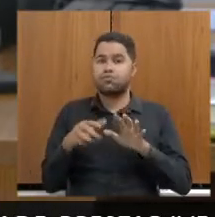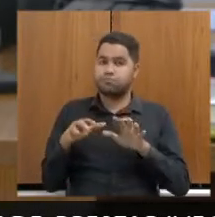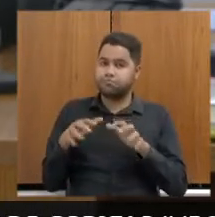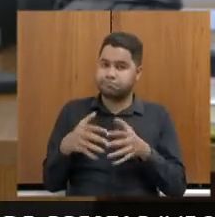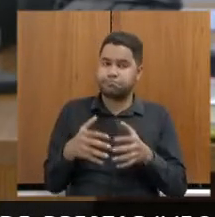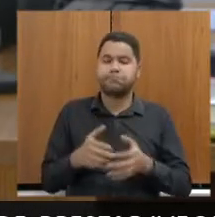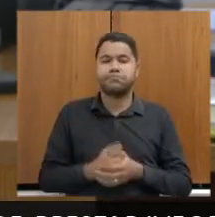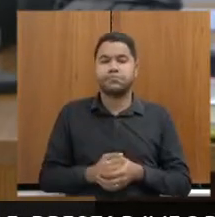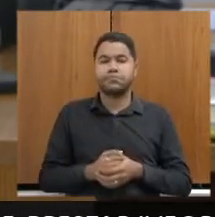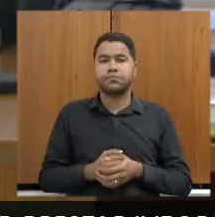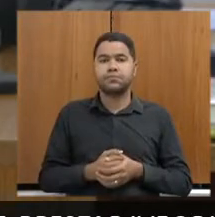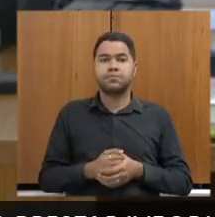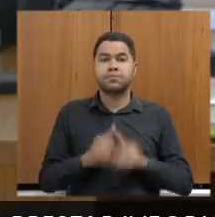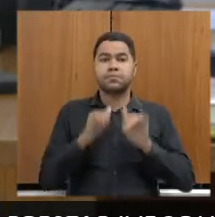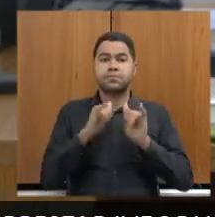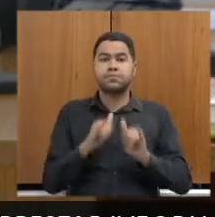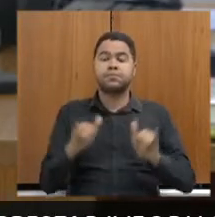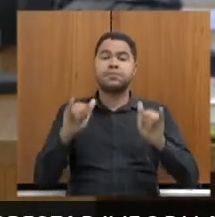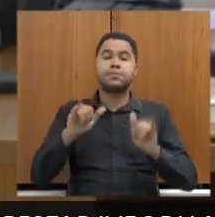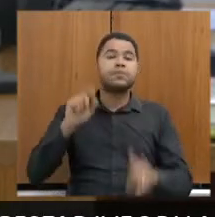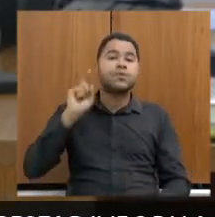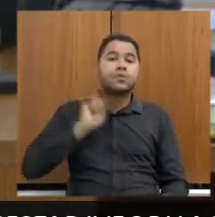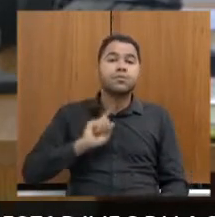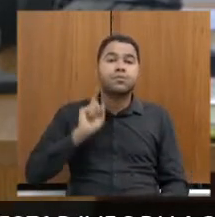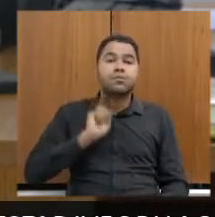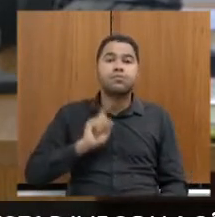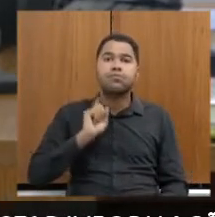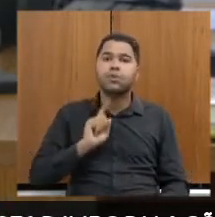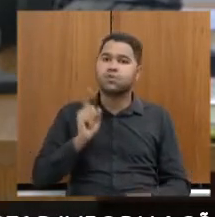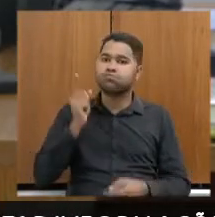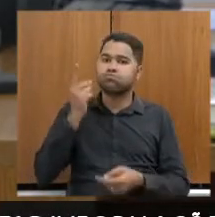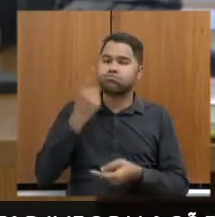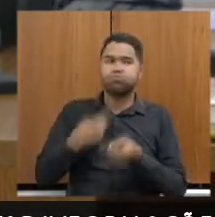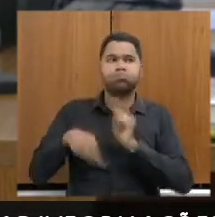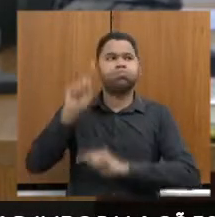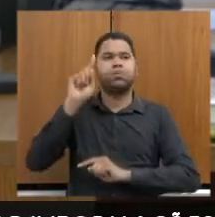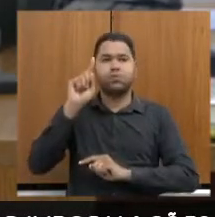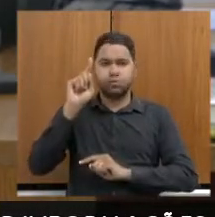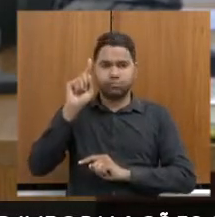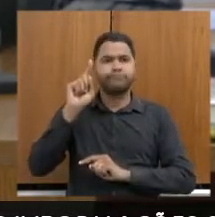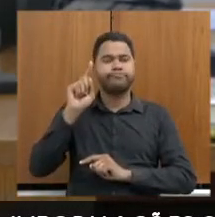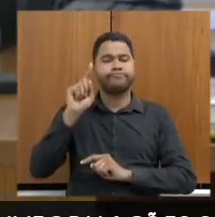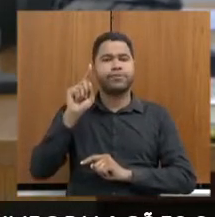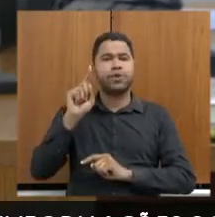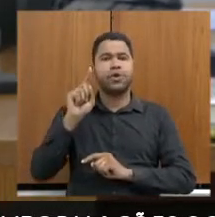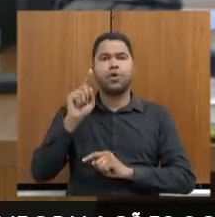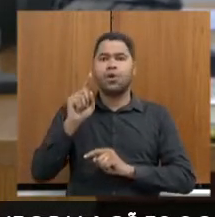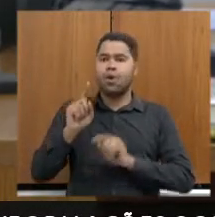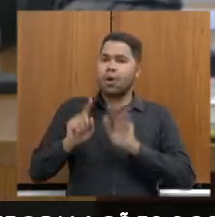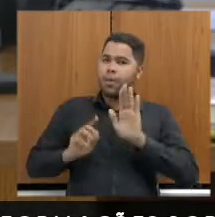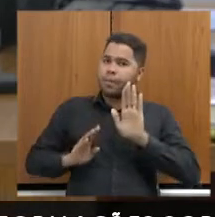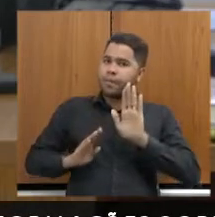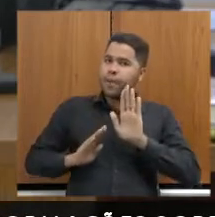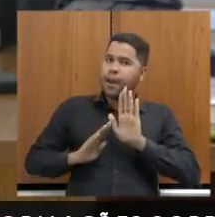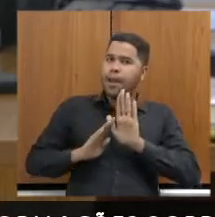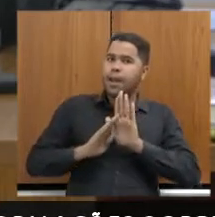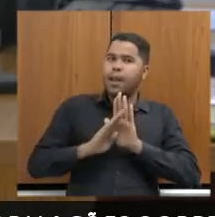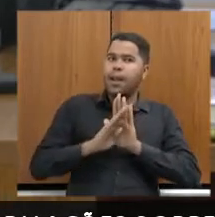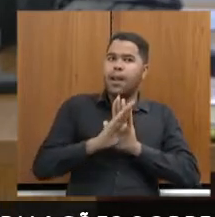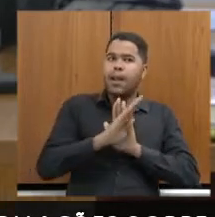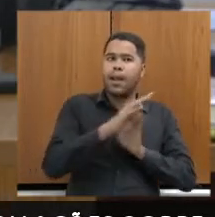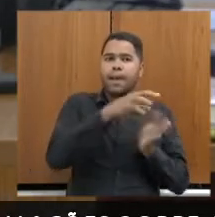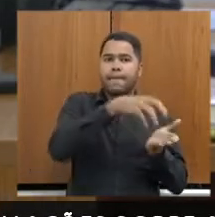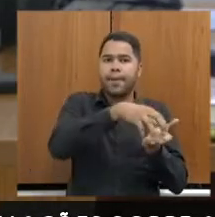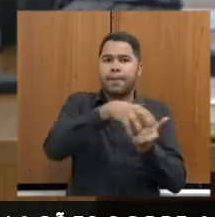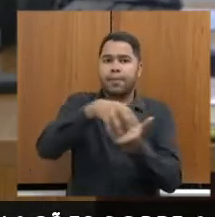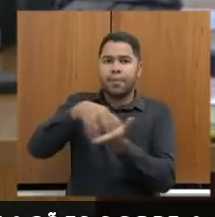equipe e tem o dizer o seguinte Minas Gerais de um salto Espetacular quantitativo-qualitativo em todos os setores